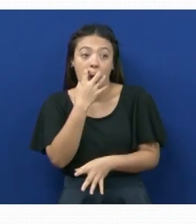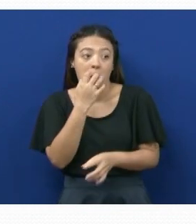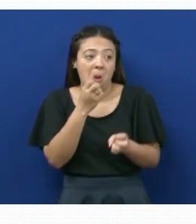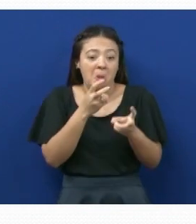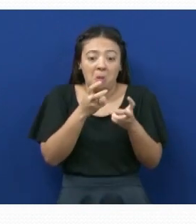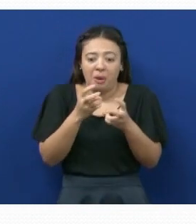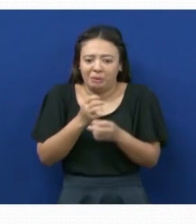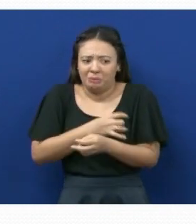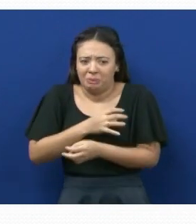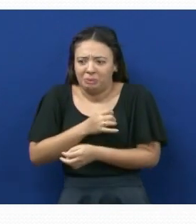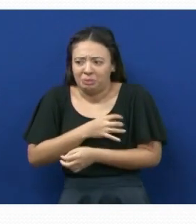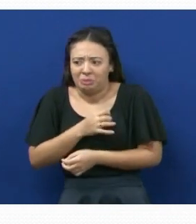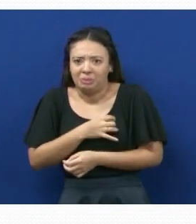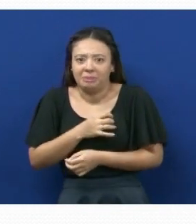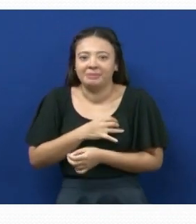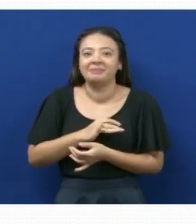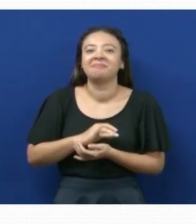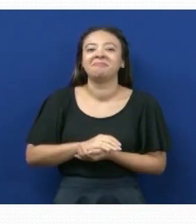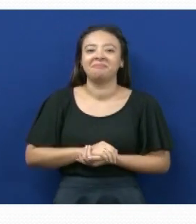penúria passando ali perto.